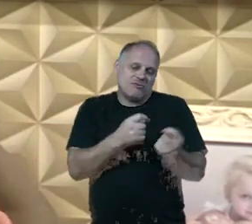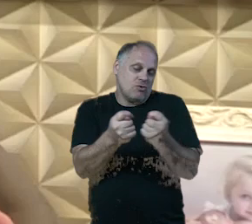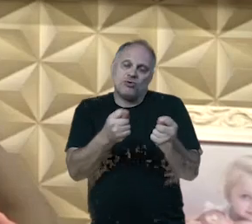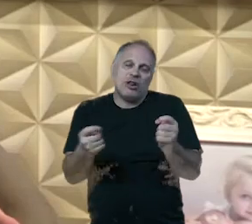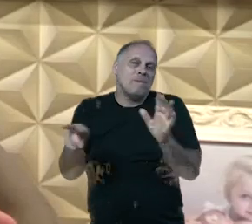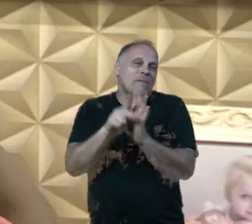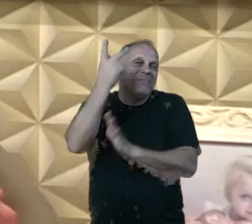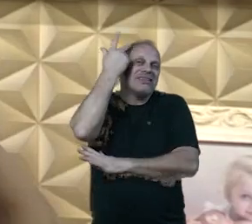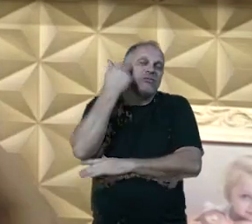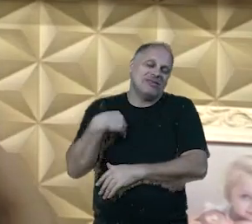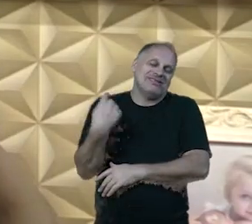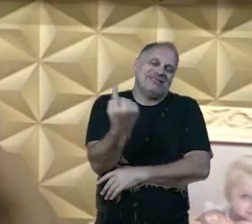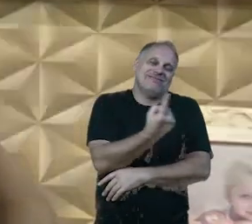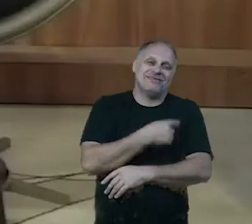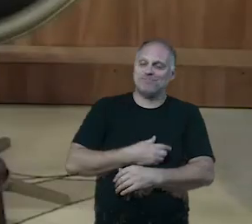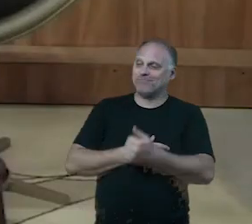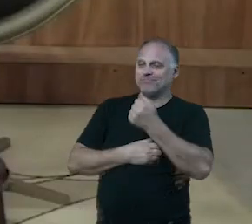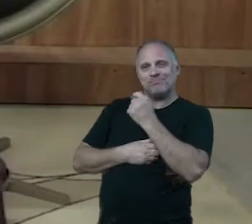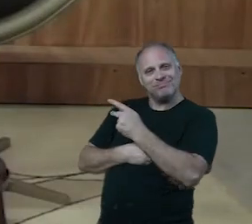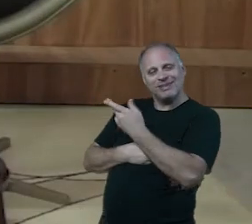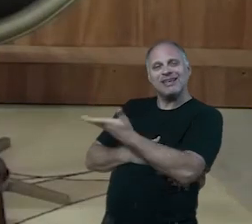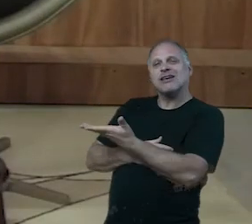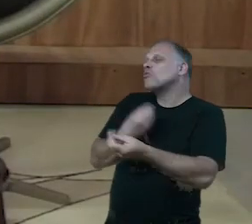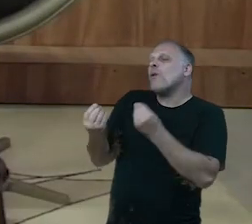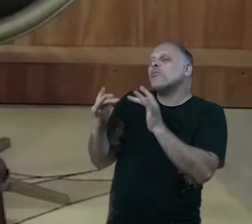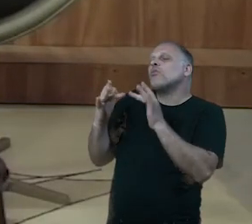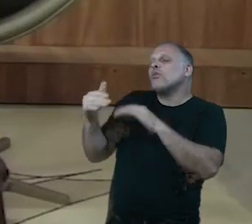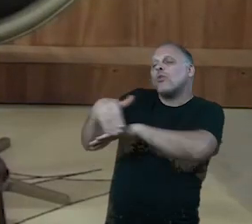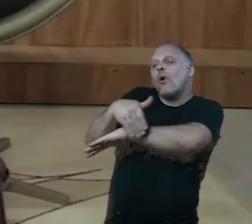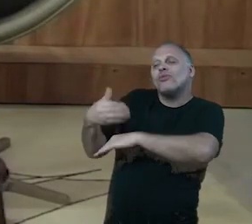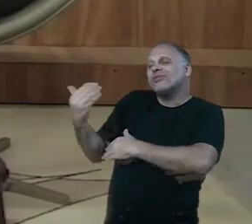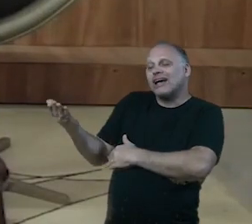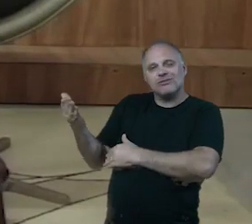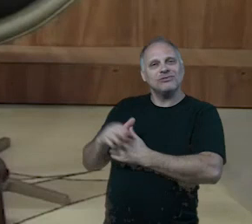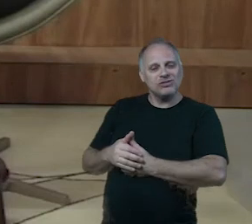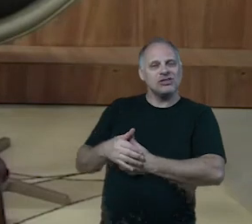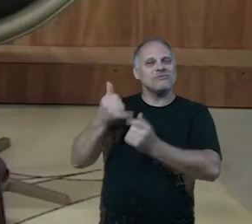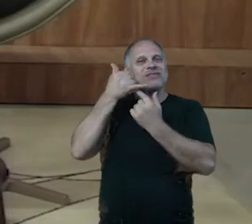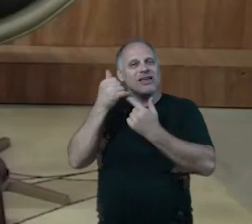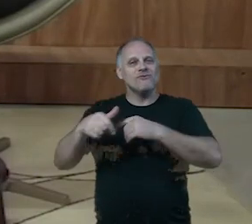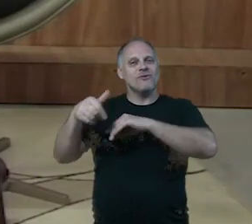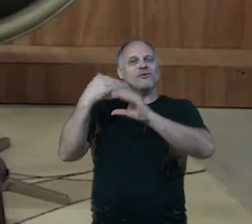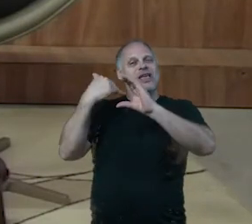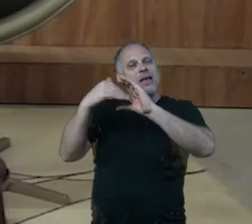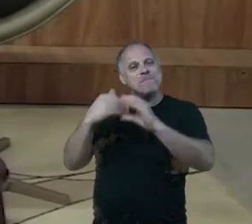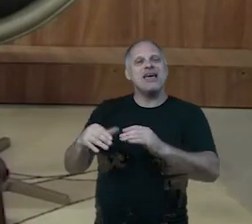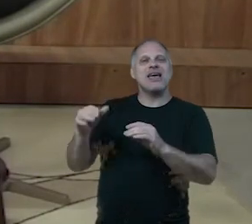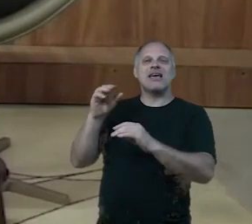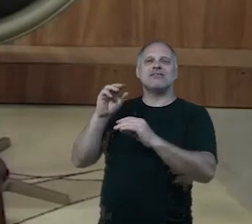é a natureza agindo, né? Ok. Natália, como é que a gente te acha? Como é que o pessoal pode te contatar para fazer um trabalho